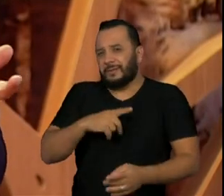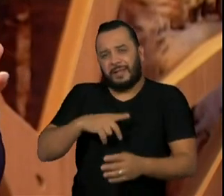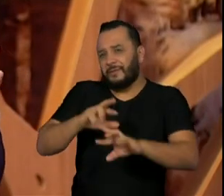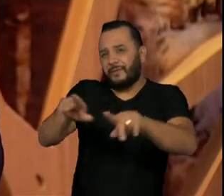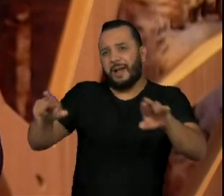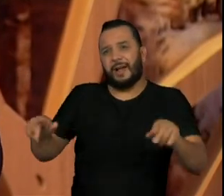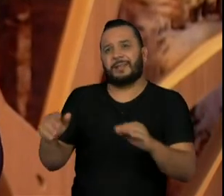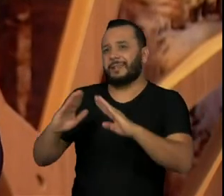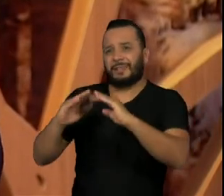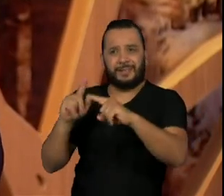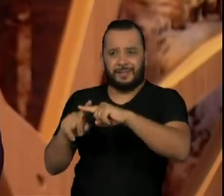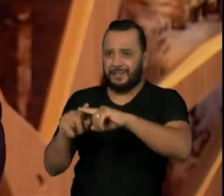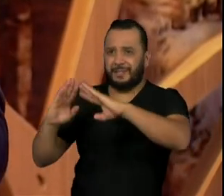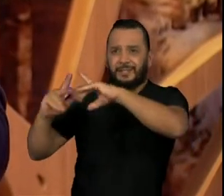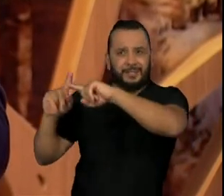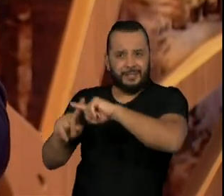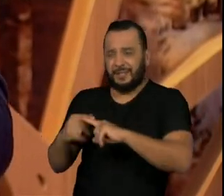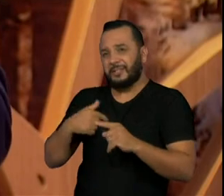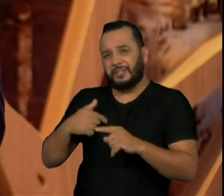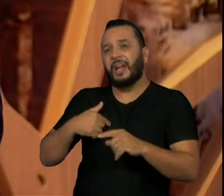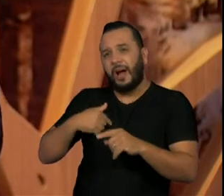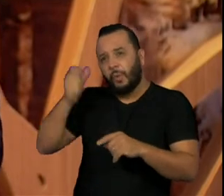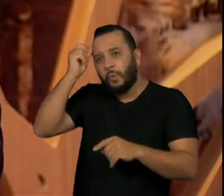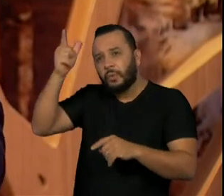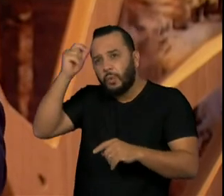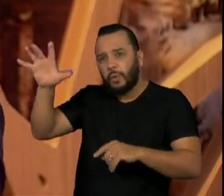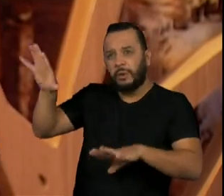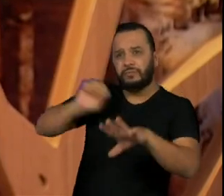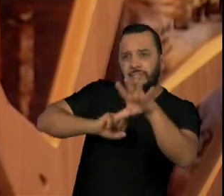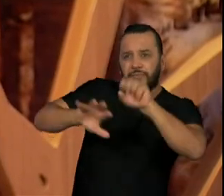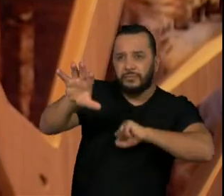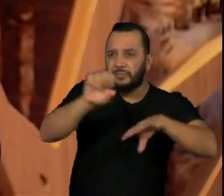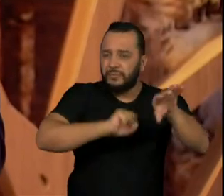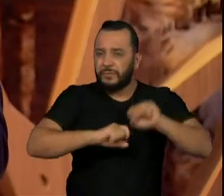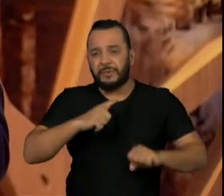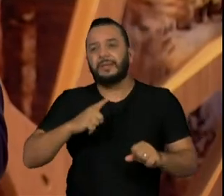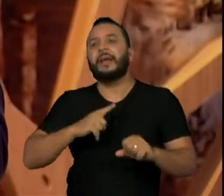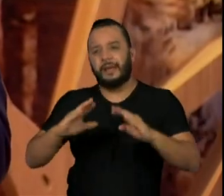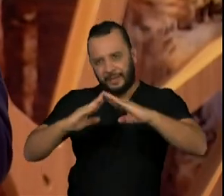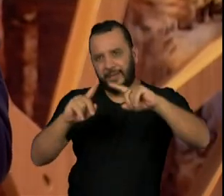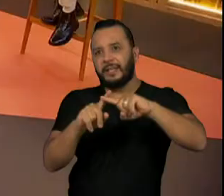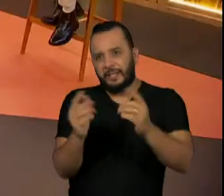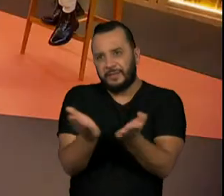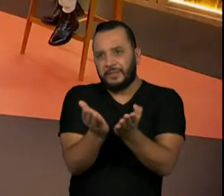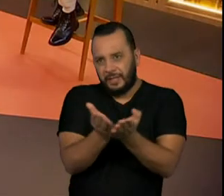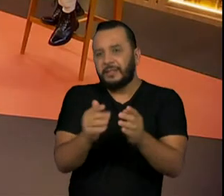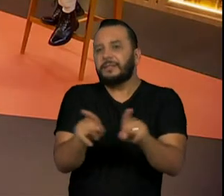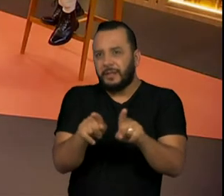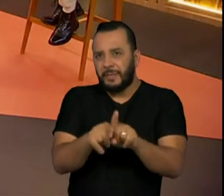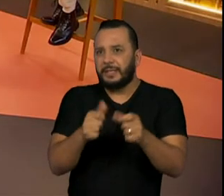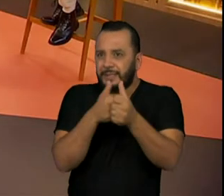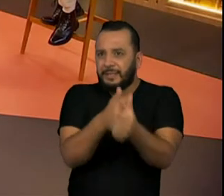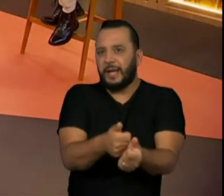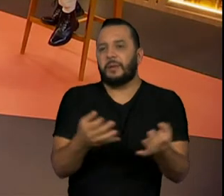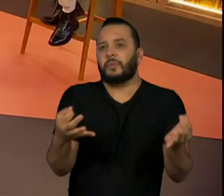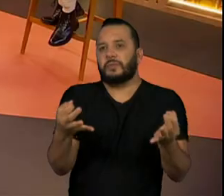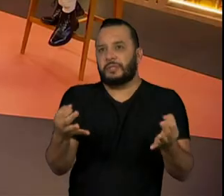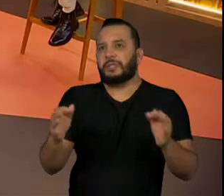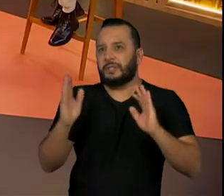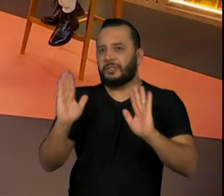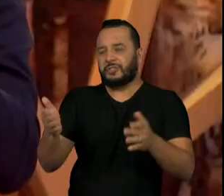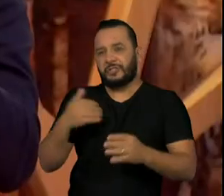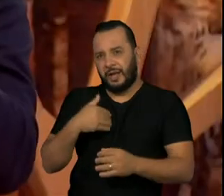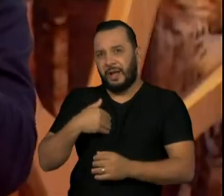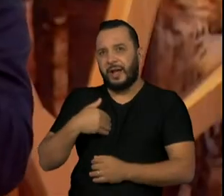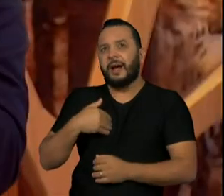de igreja evangélica fazendo isso. Tem um monte de igreja evangélica se apropriando de coisas budistas também, quando vai para a janela